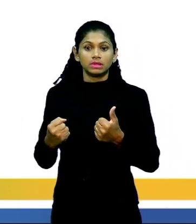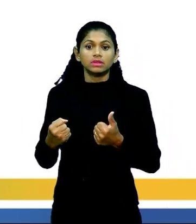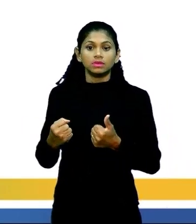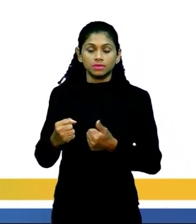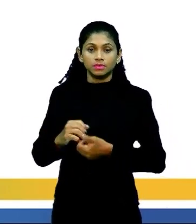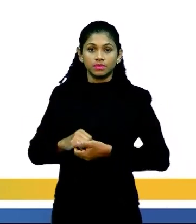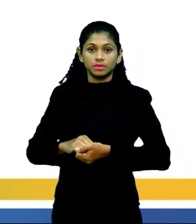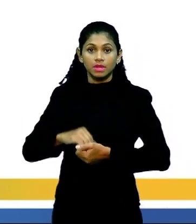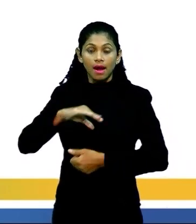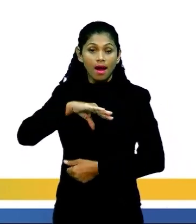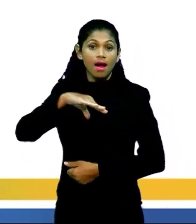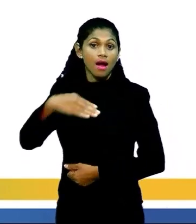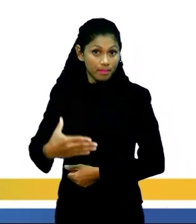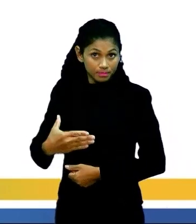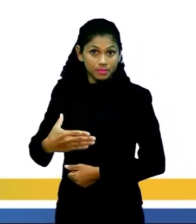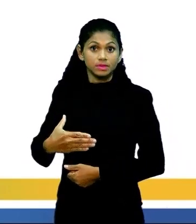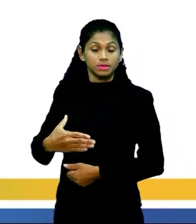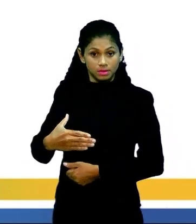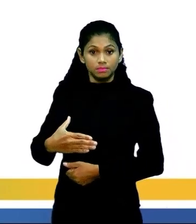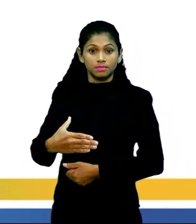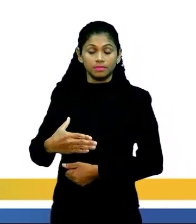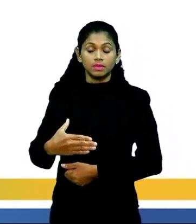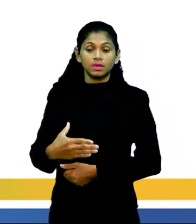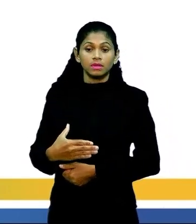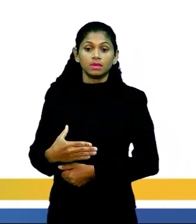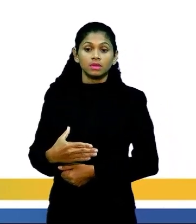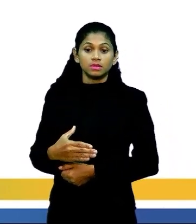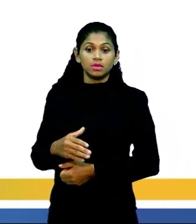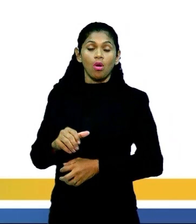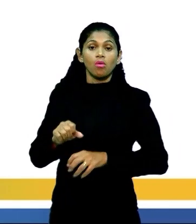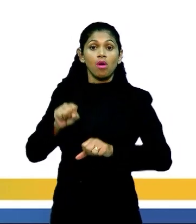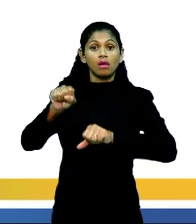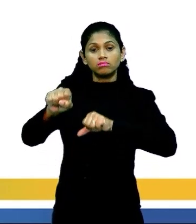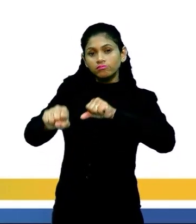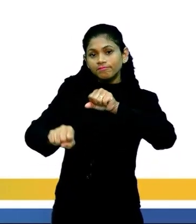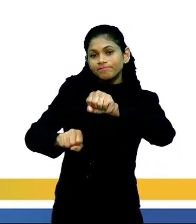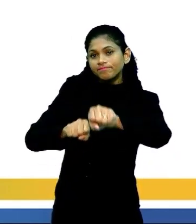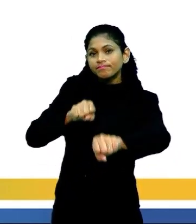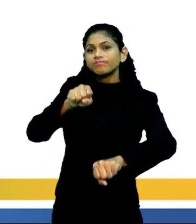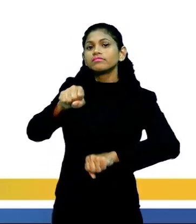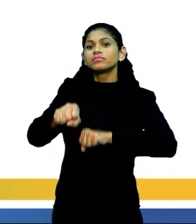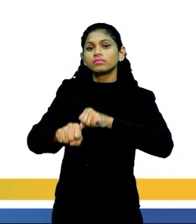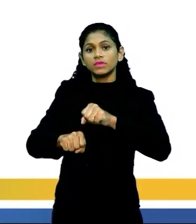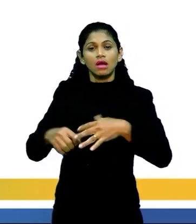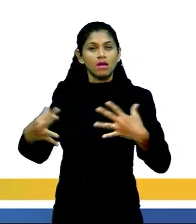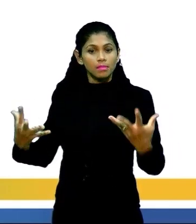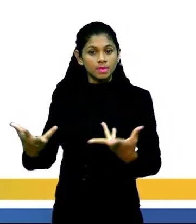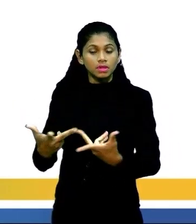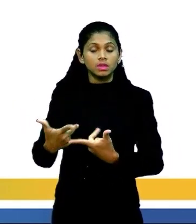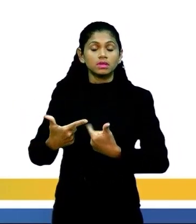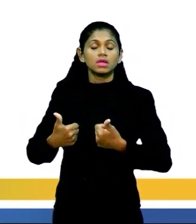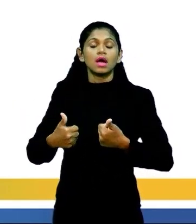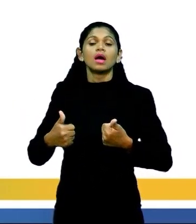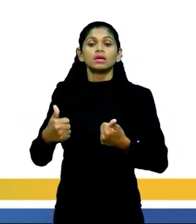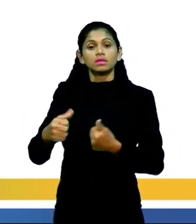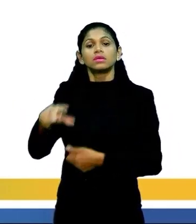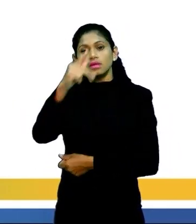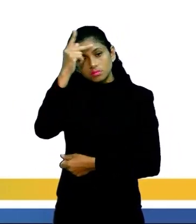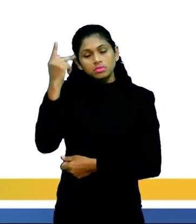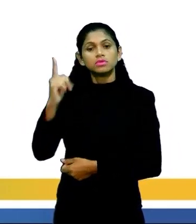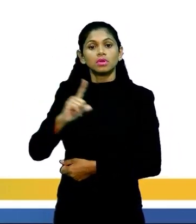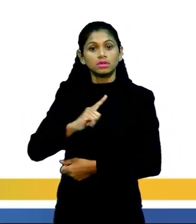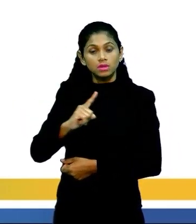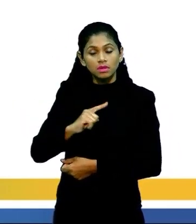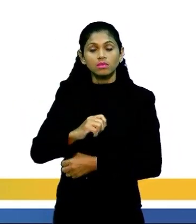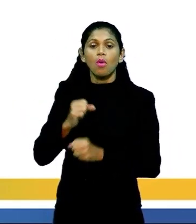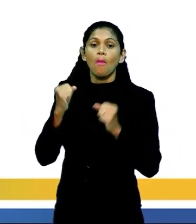aí na imagem andar de bicicleta. É uma habilidade que geralmente as pessoas têm, então você pode utilizar o